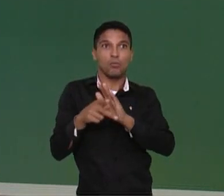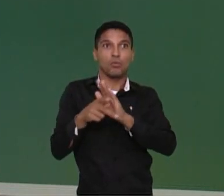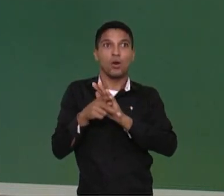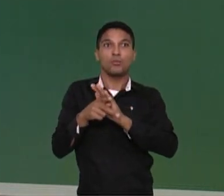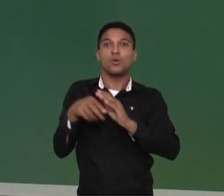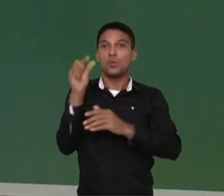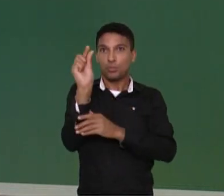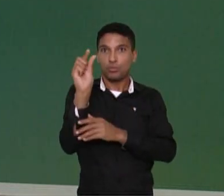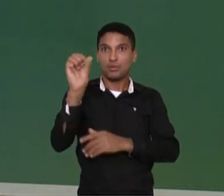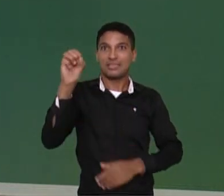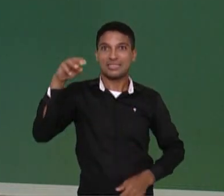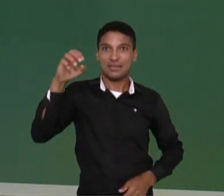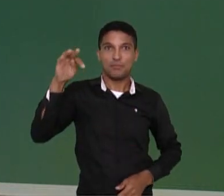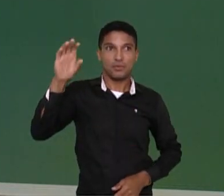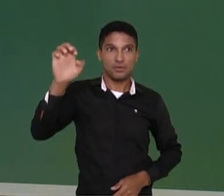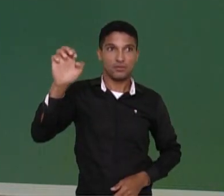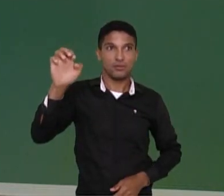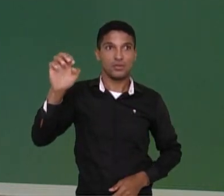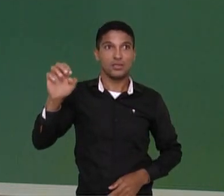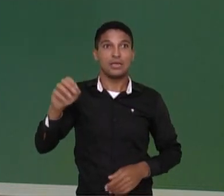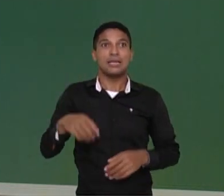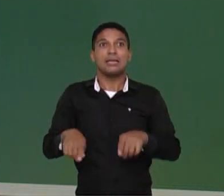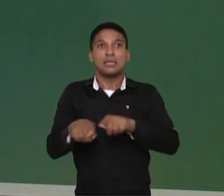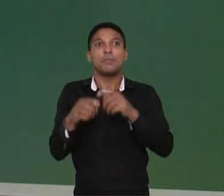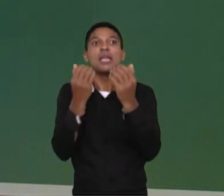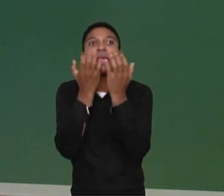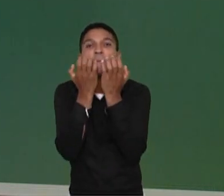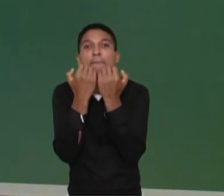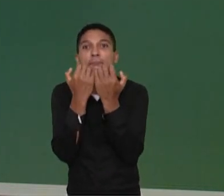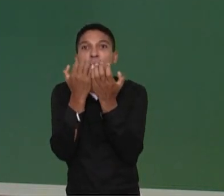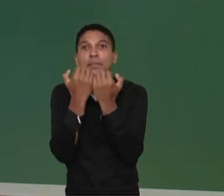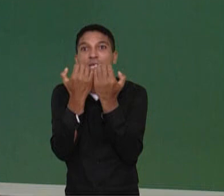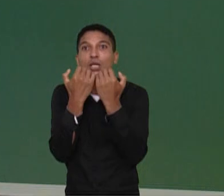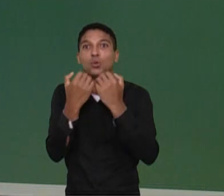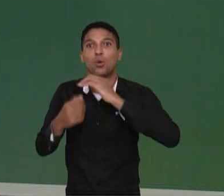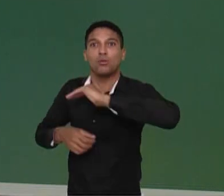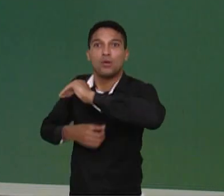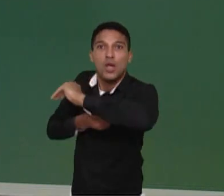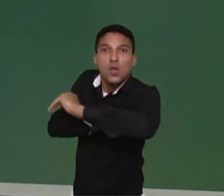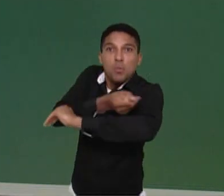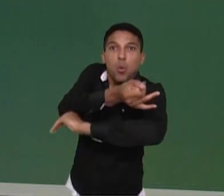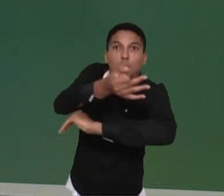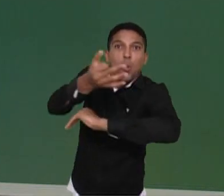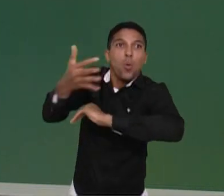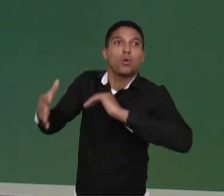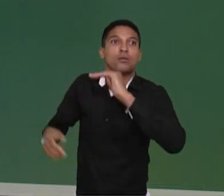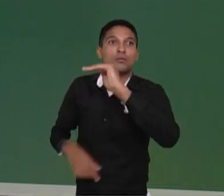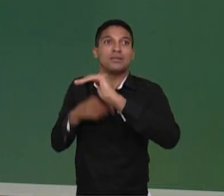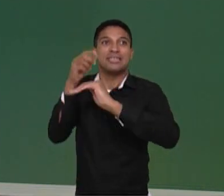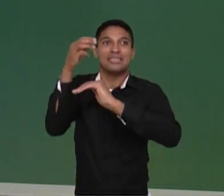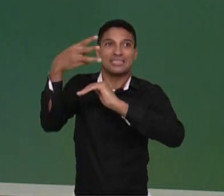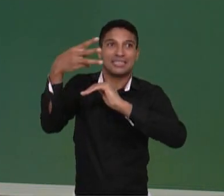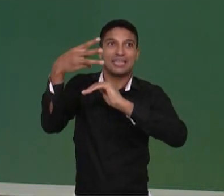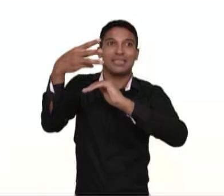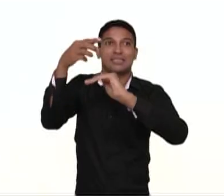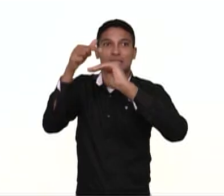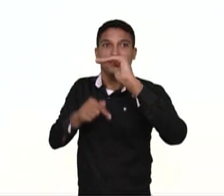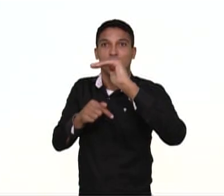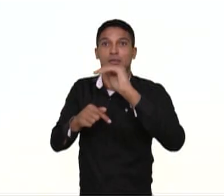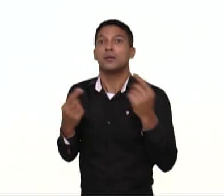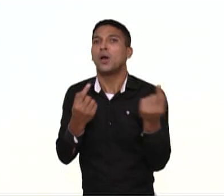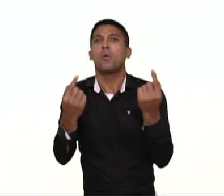que representa o total semeado? Então, eu vou dar um tempinho para vocês copiarem o enunciado e aí nós já voltamos com a solução.